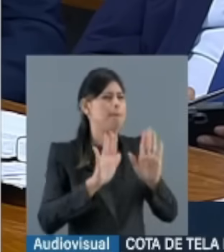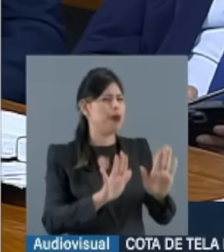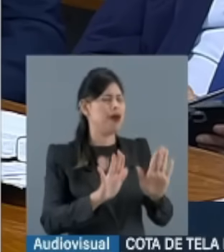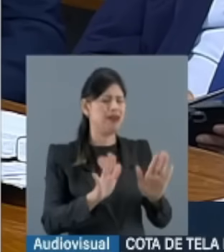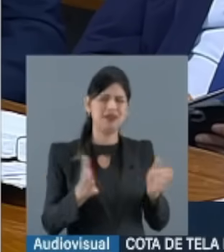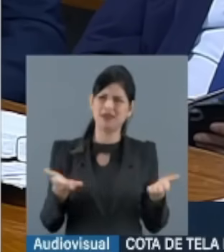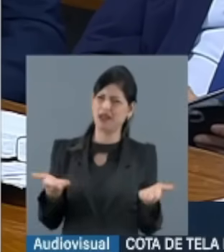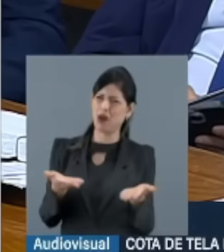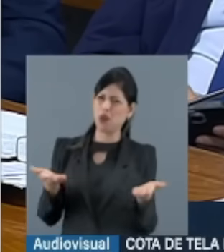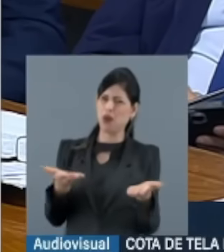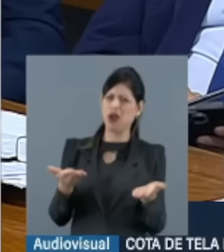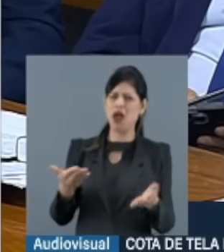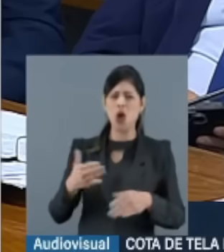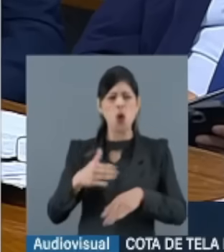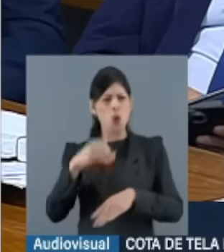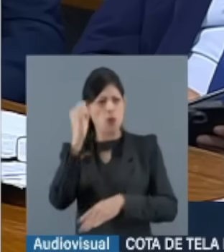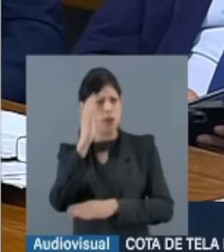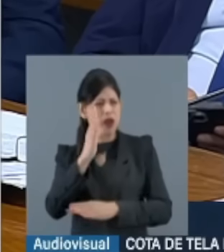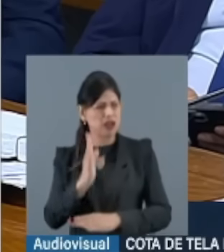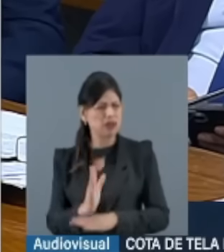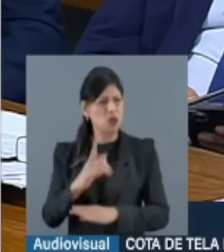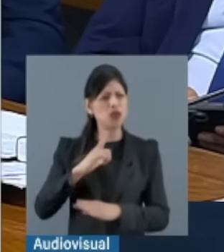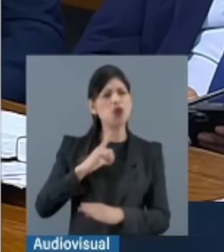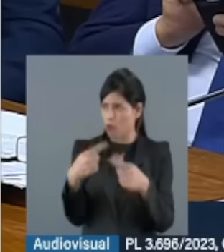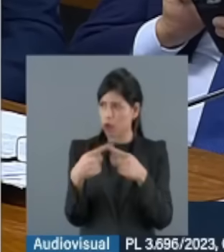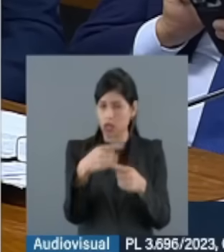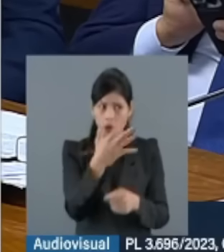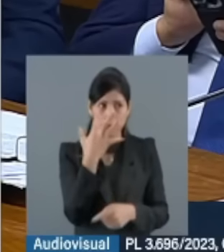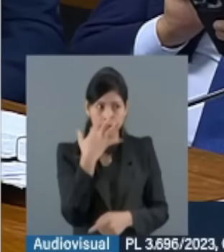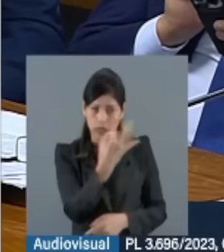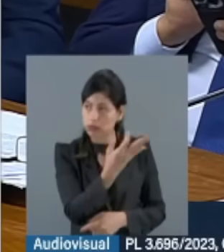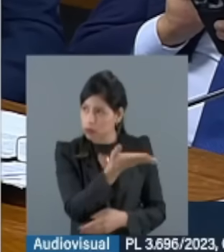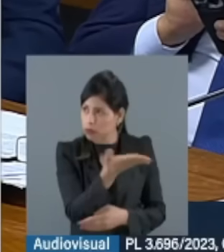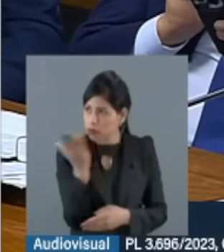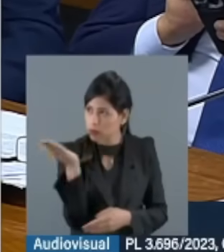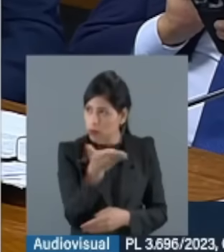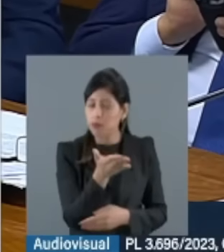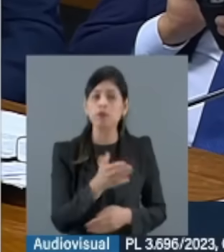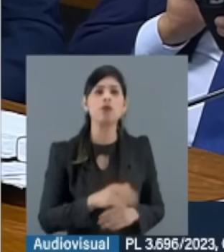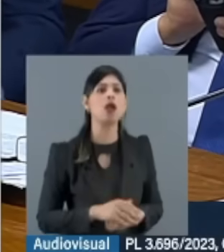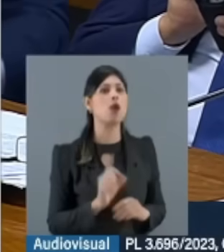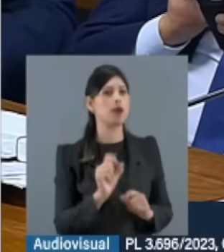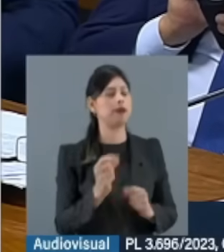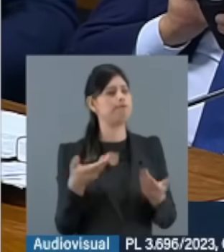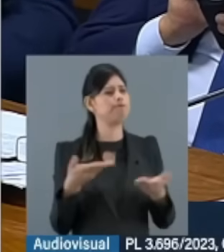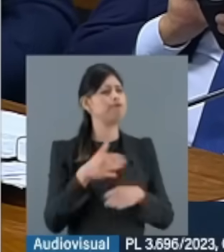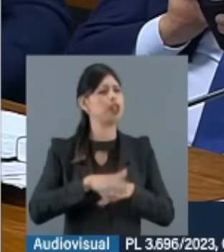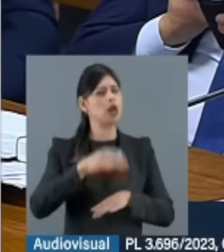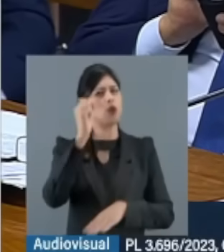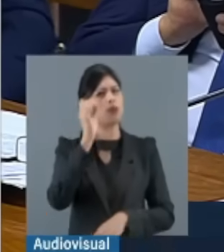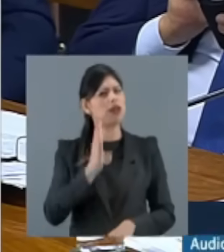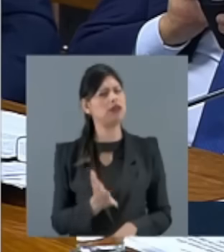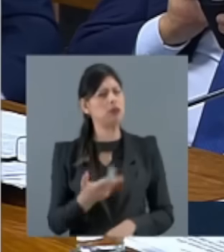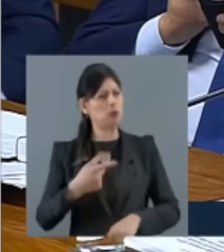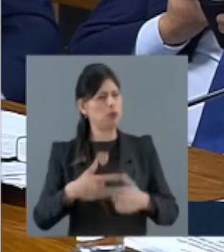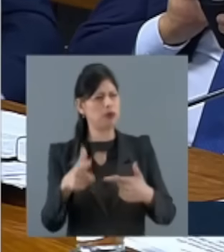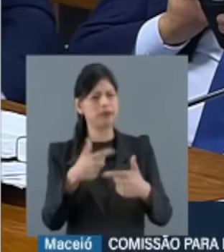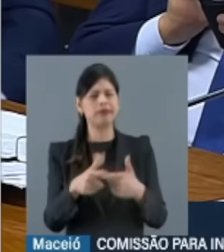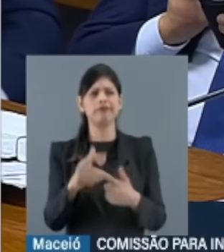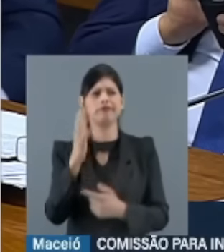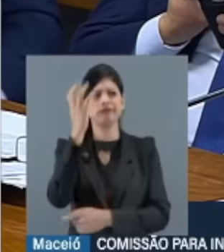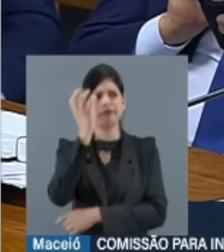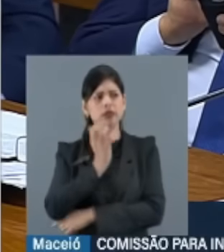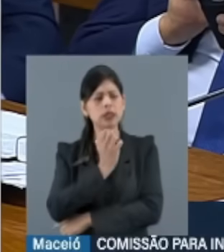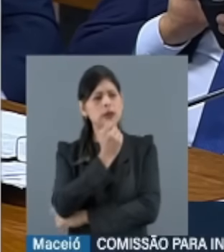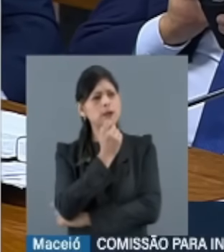Brasil uma situação de relativização da Democracia nós estamos vivendo aqui no Brasil um problema muito sério de